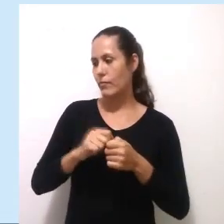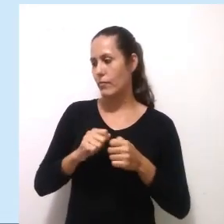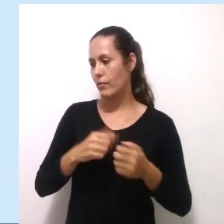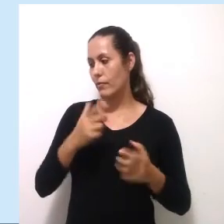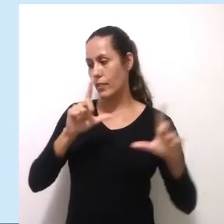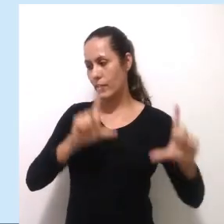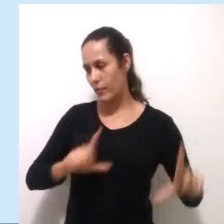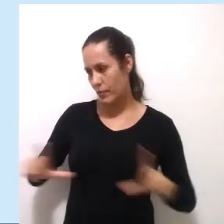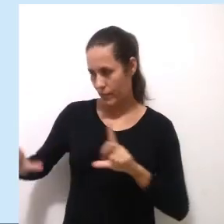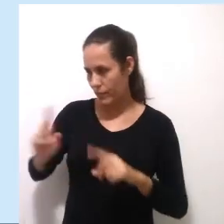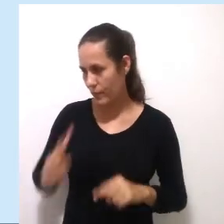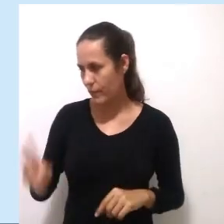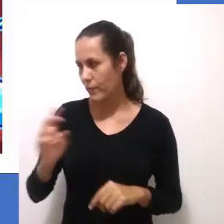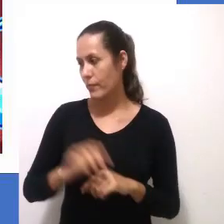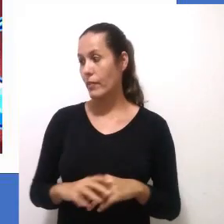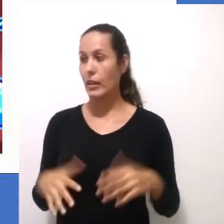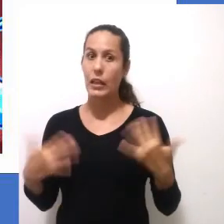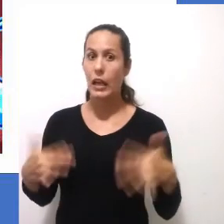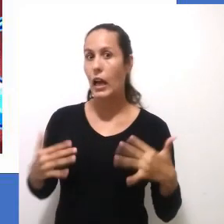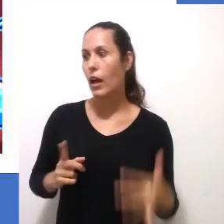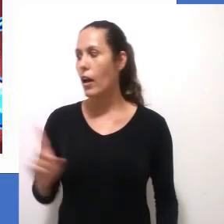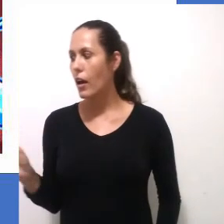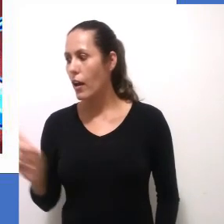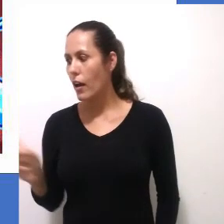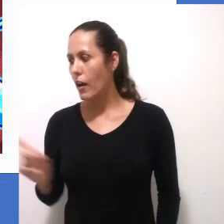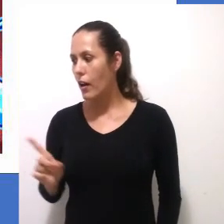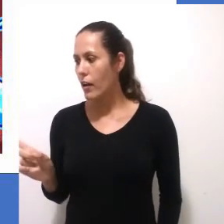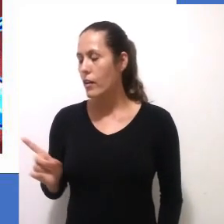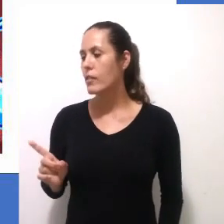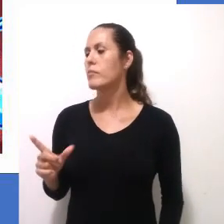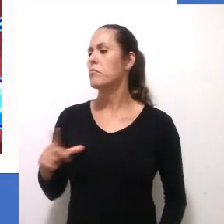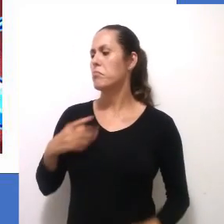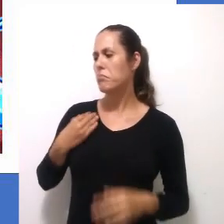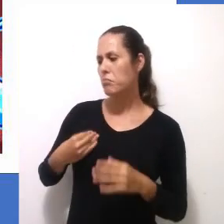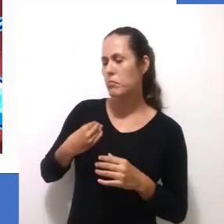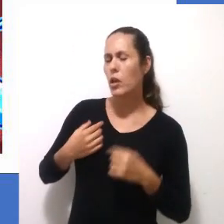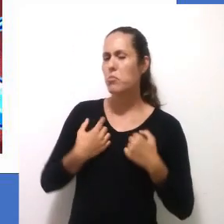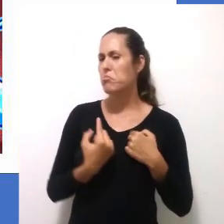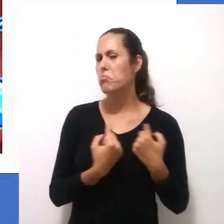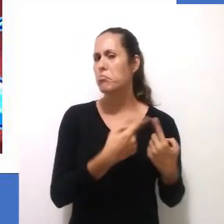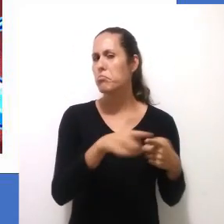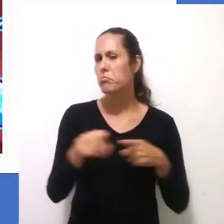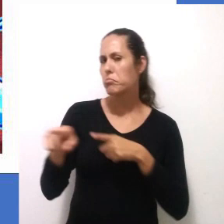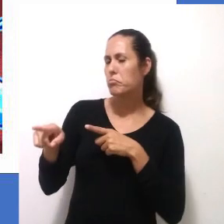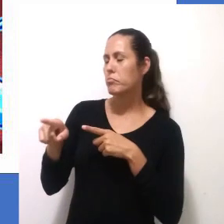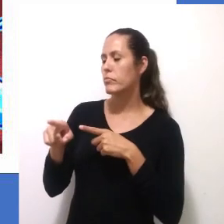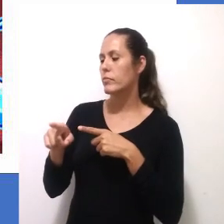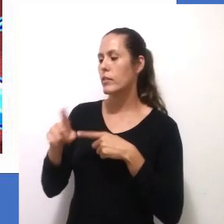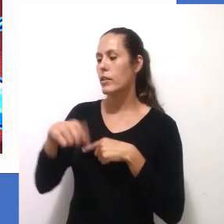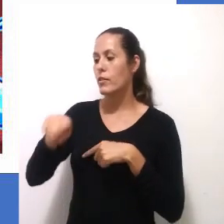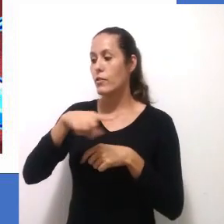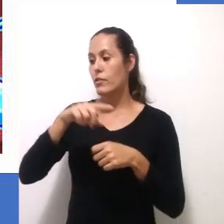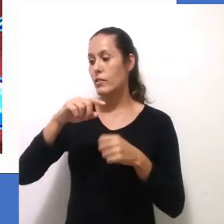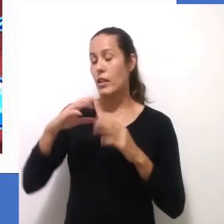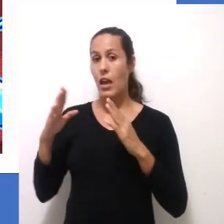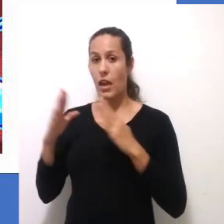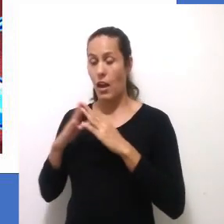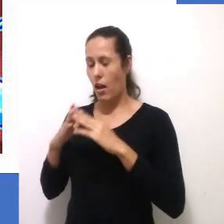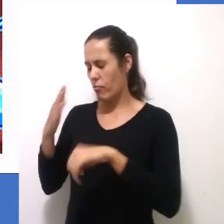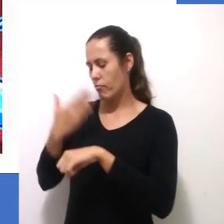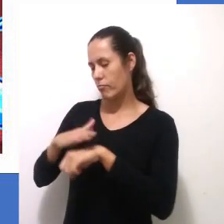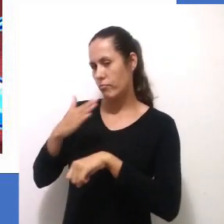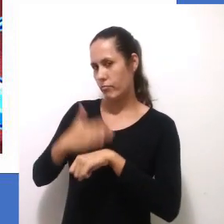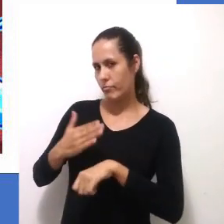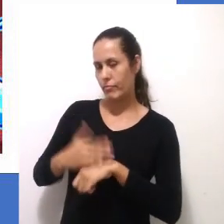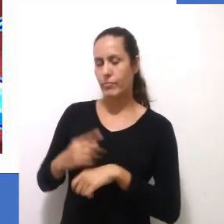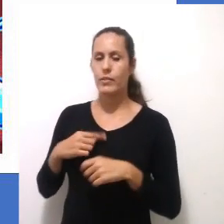vai para a próxima tela. Oh, I have a challenge for you. Eu tenho um desafio para você fazer